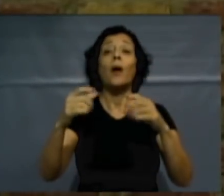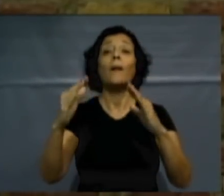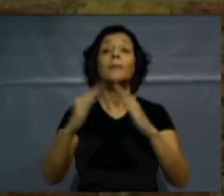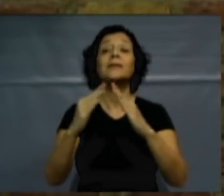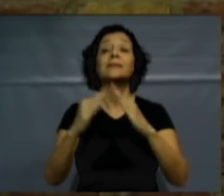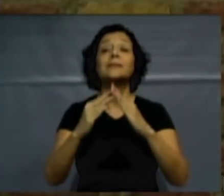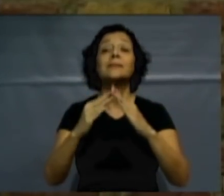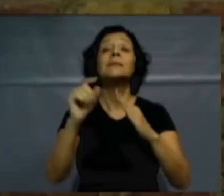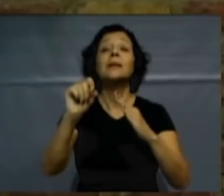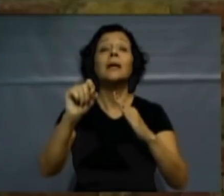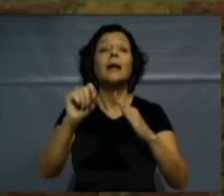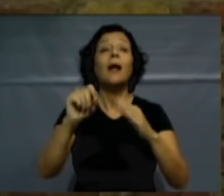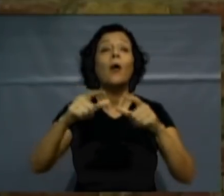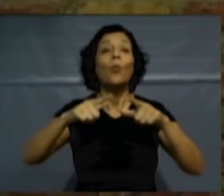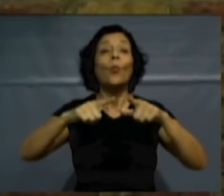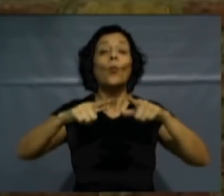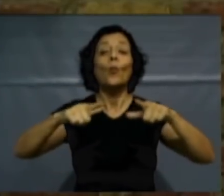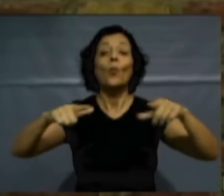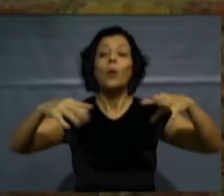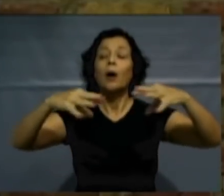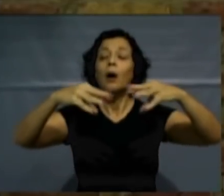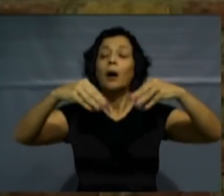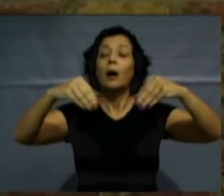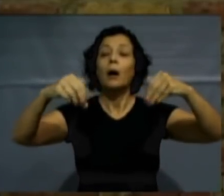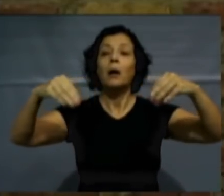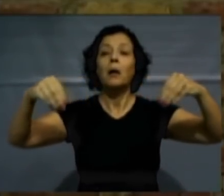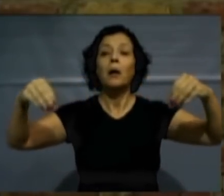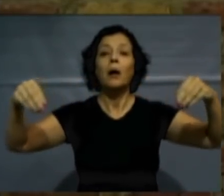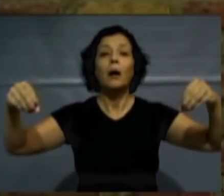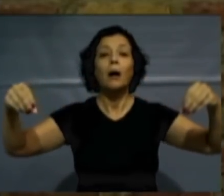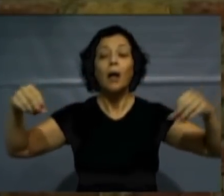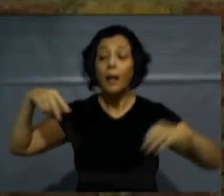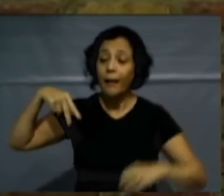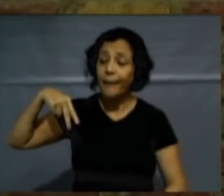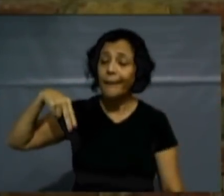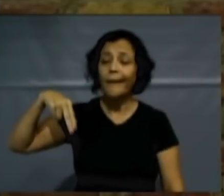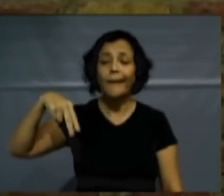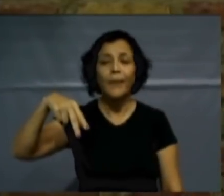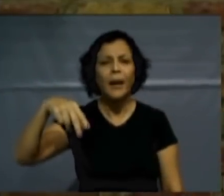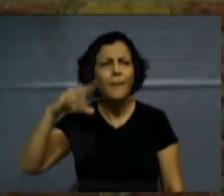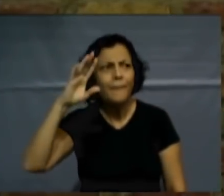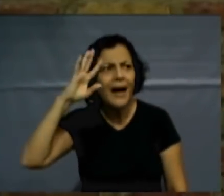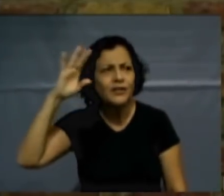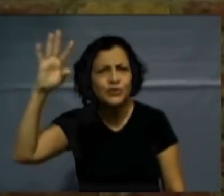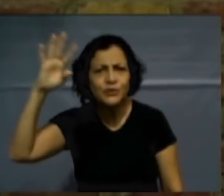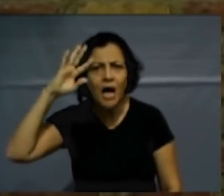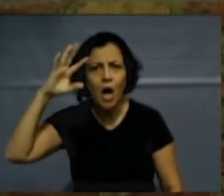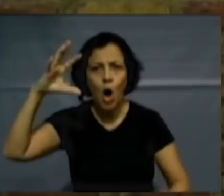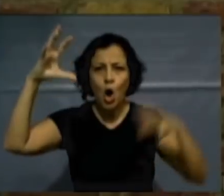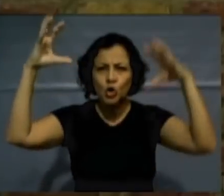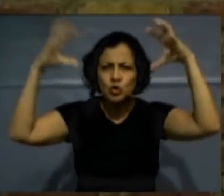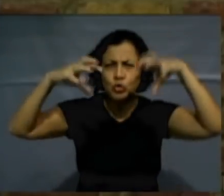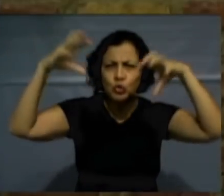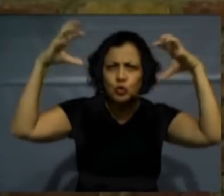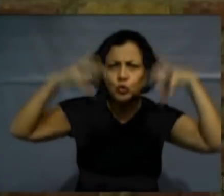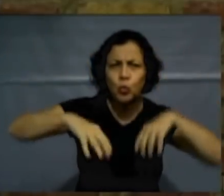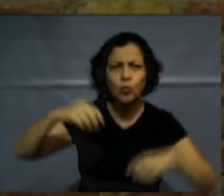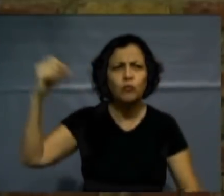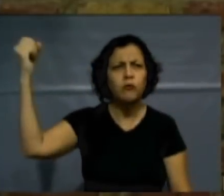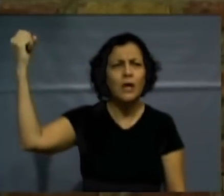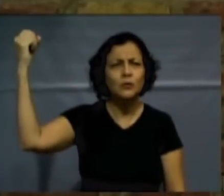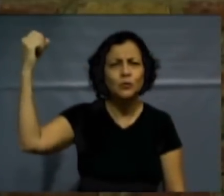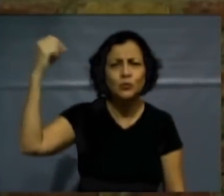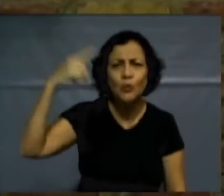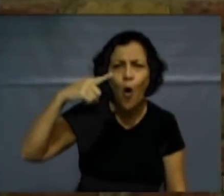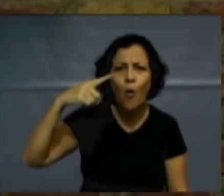sua morada era o deserto. Caminhava, vocês imaginam o que? Chuva, sol,